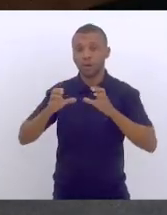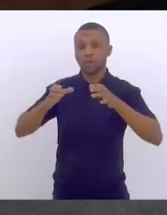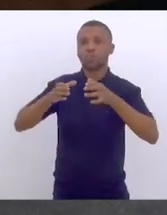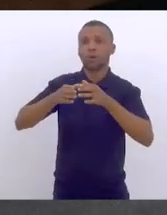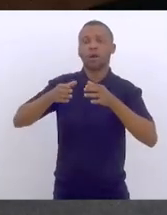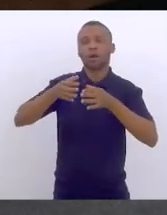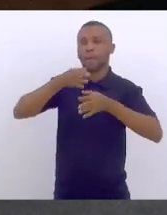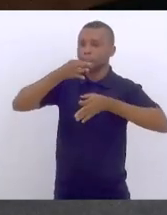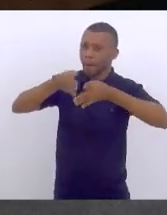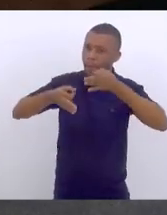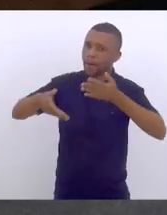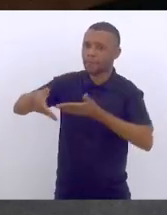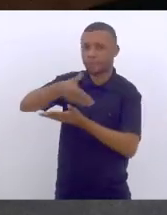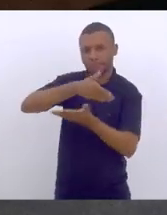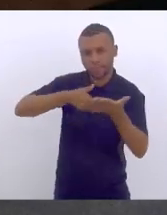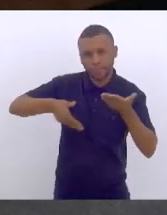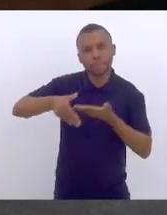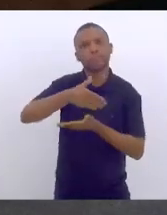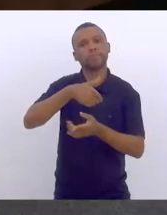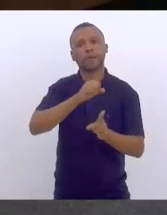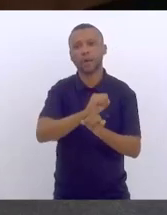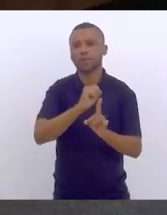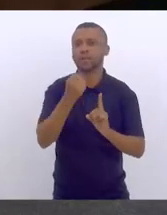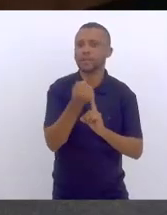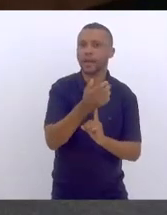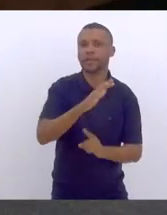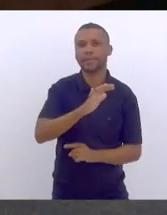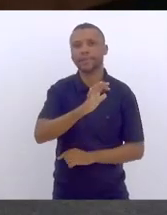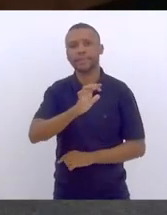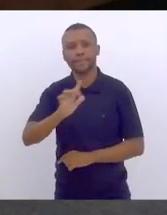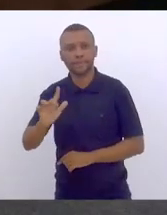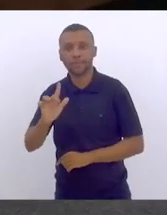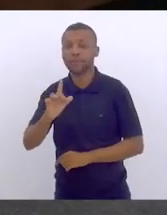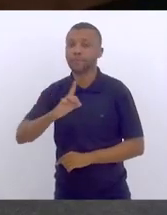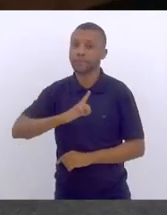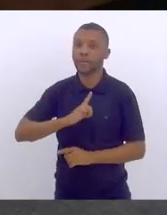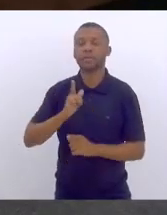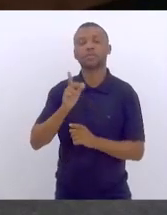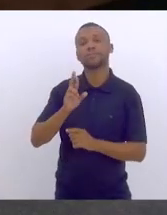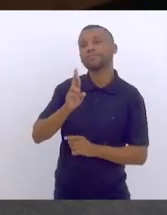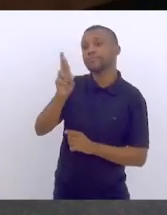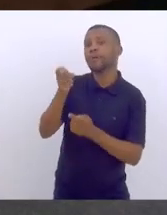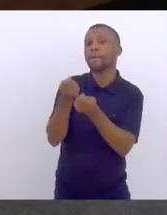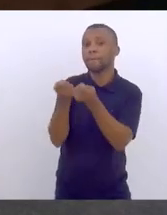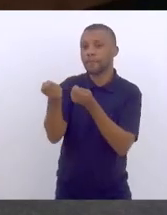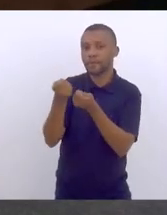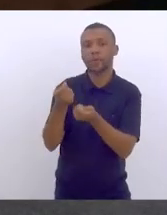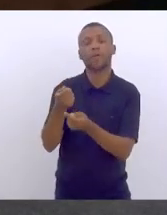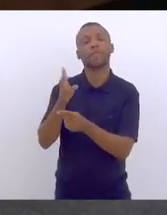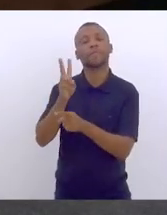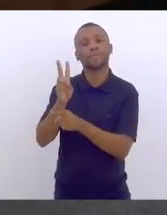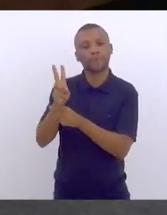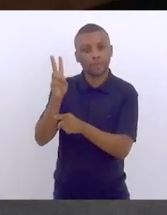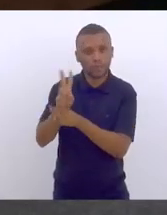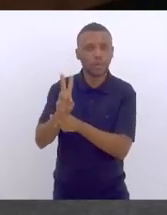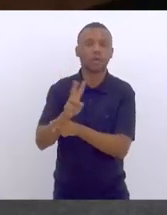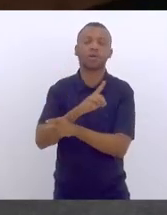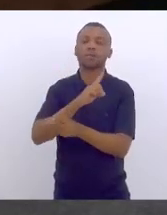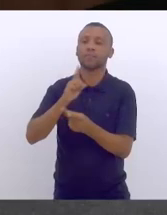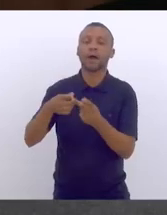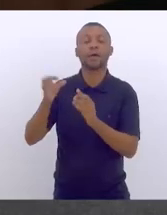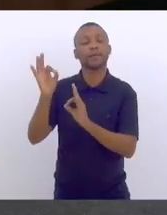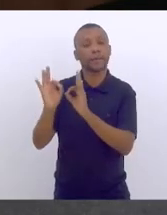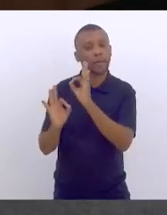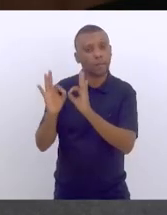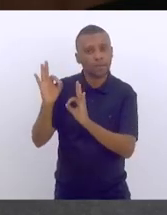participação da sociedade civil a serem encarregadas de mediação fiscalização e elaboração